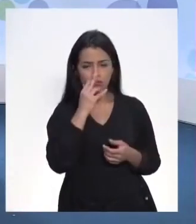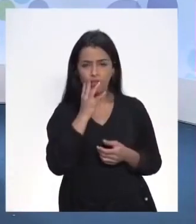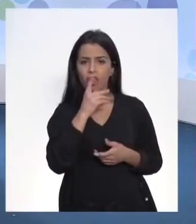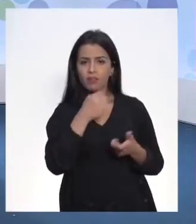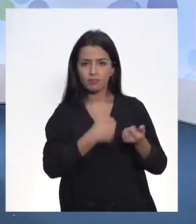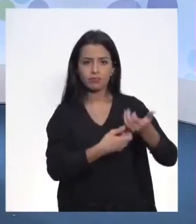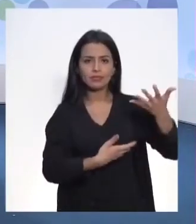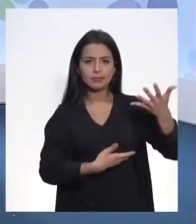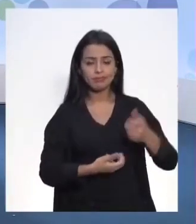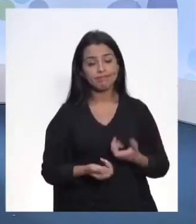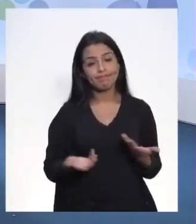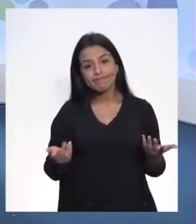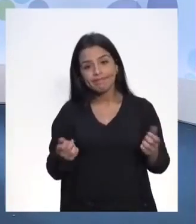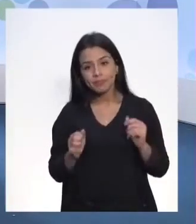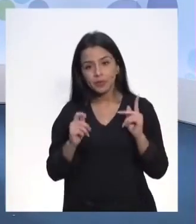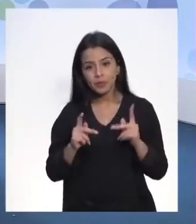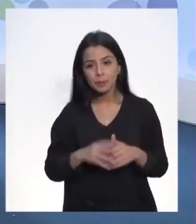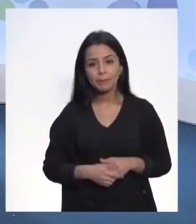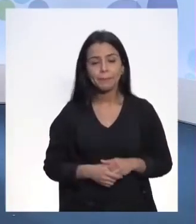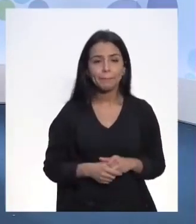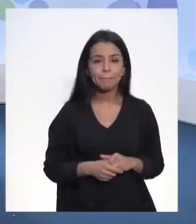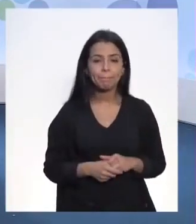mesmo. Então é o Não tem seguinte, aqui.